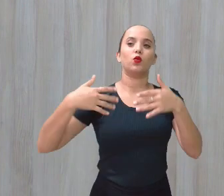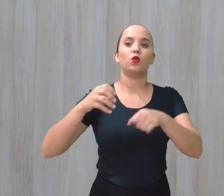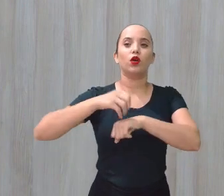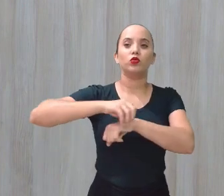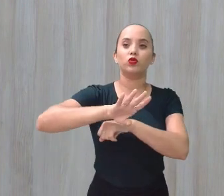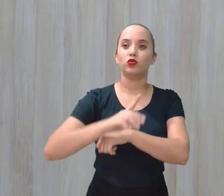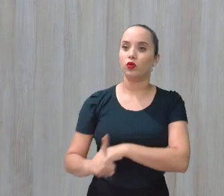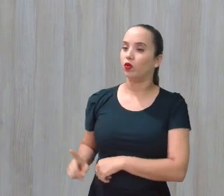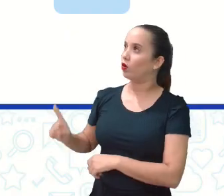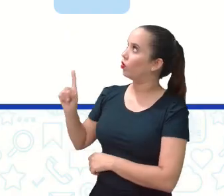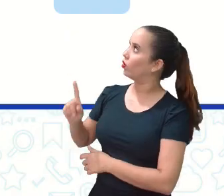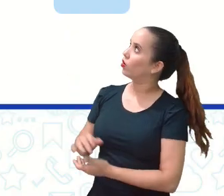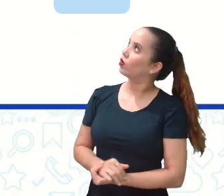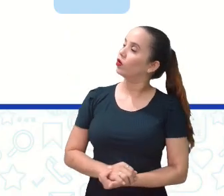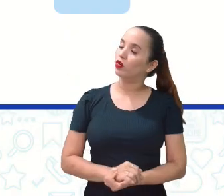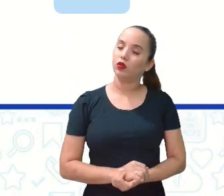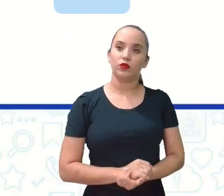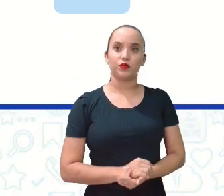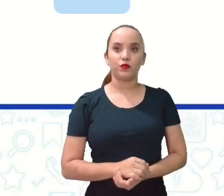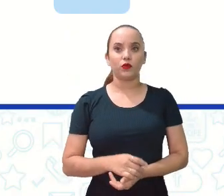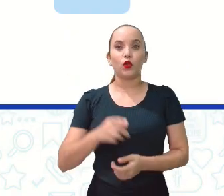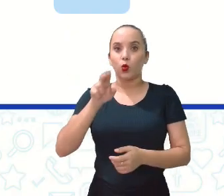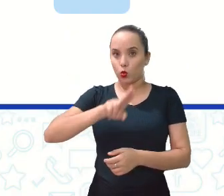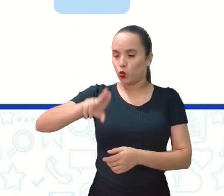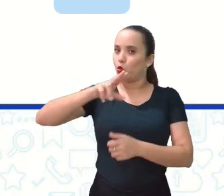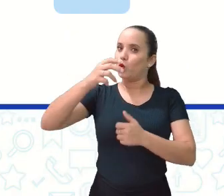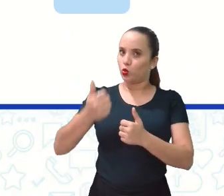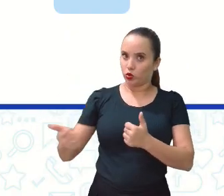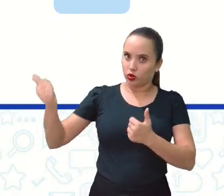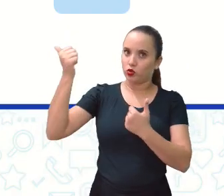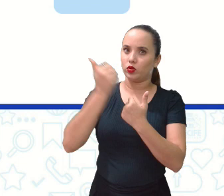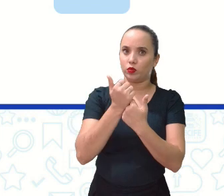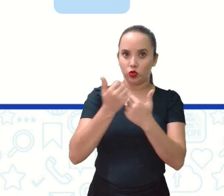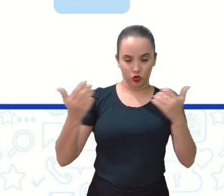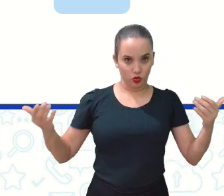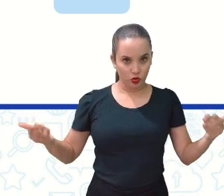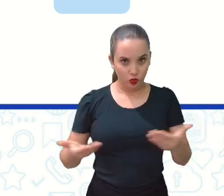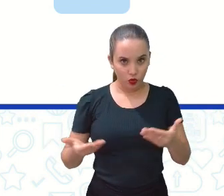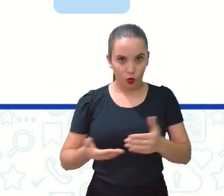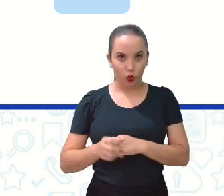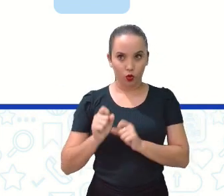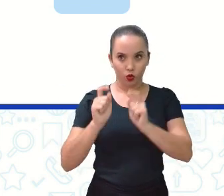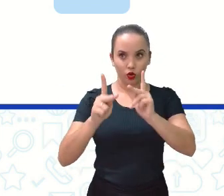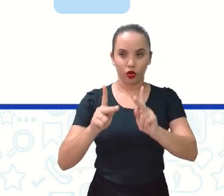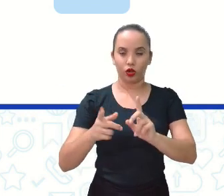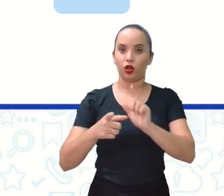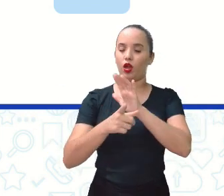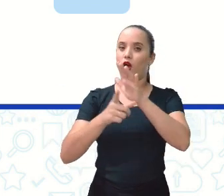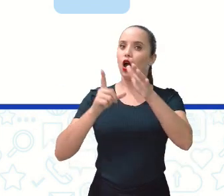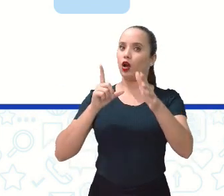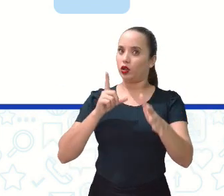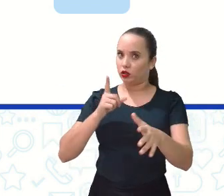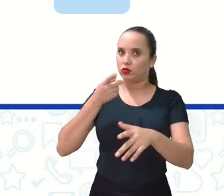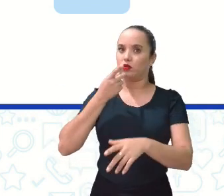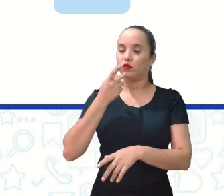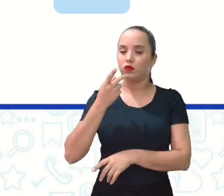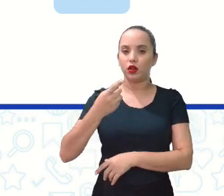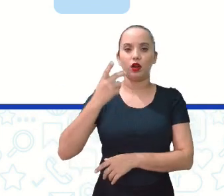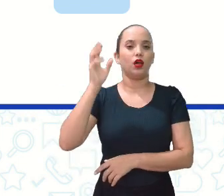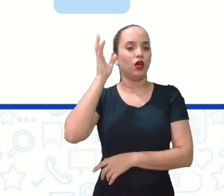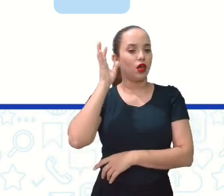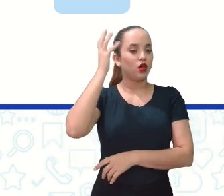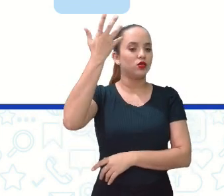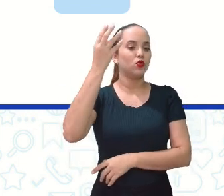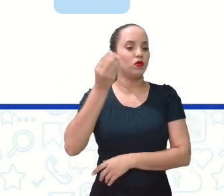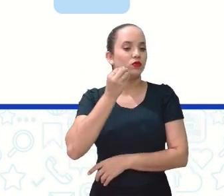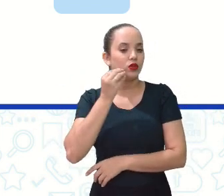esse daí, ó. Aplica o método da substituição agora. Na aula anterior eu disse, resolva por tentativa.